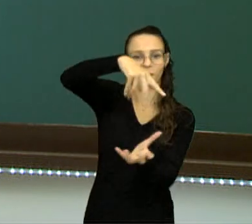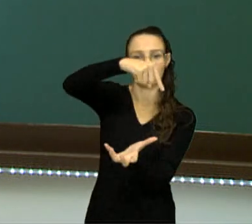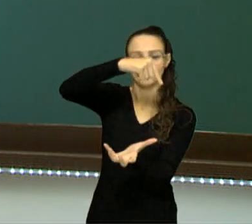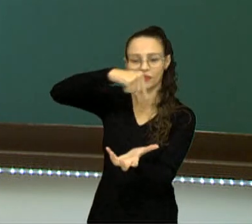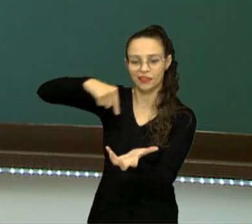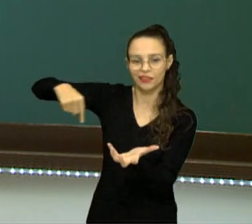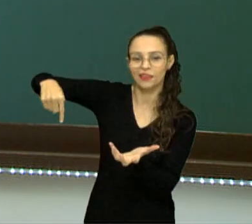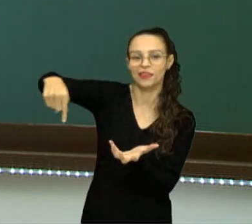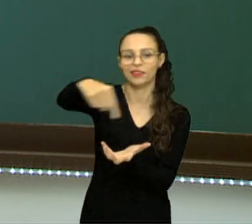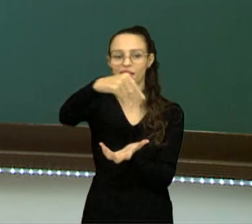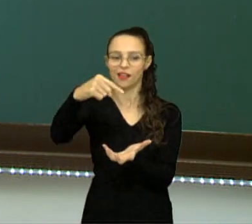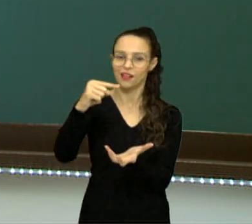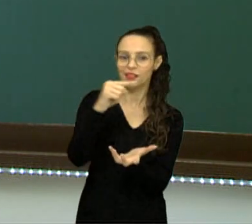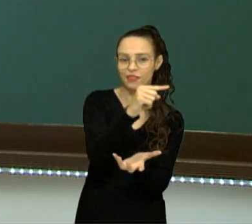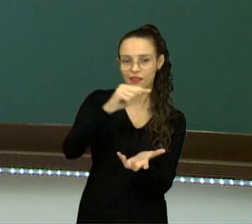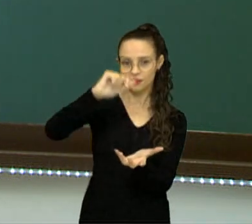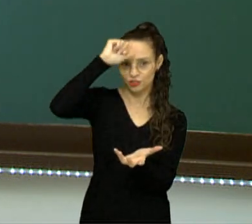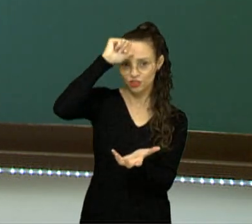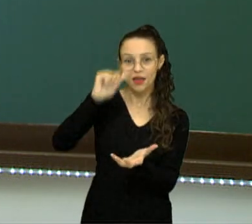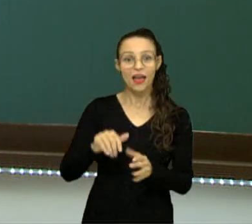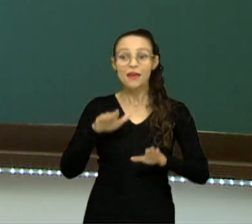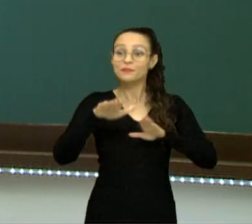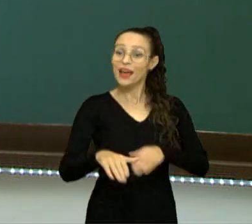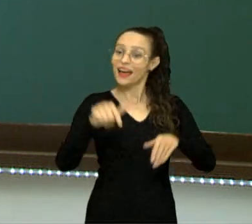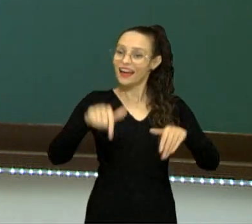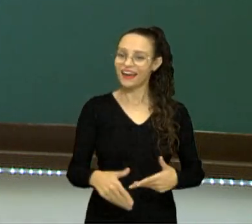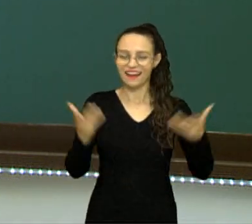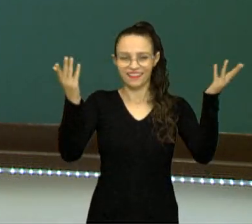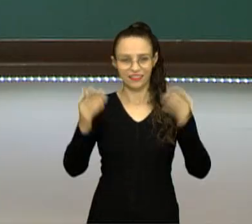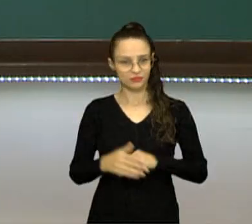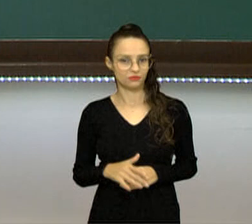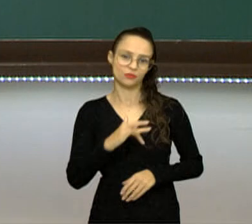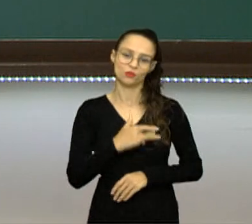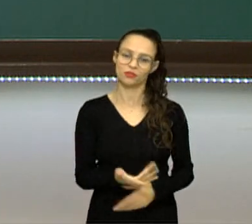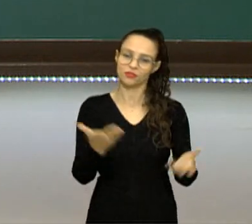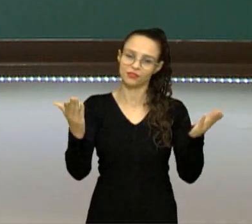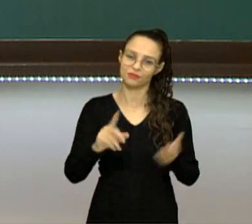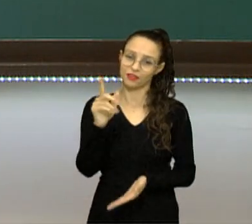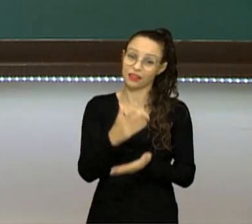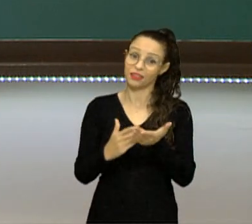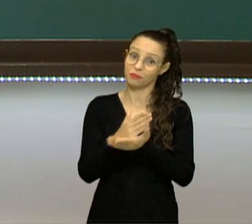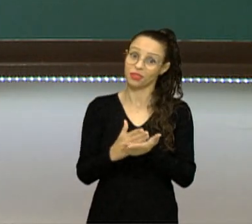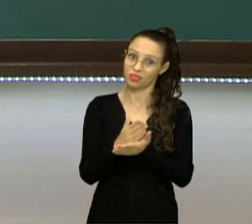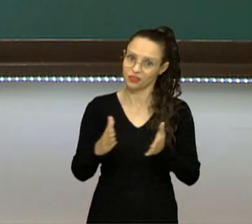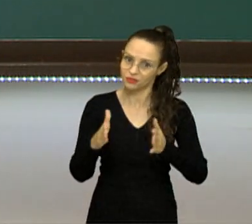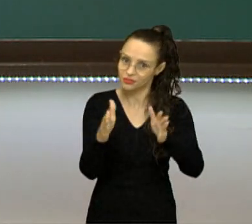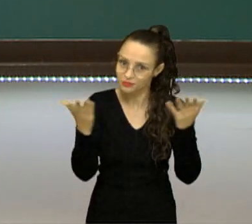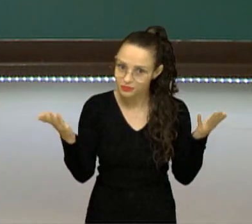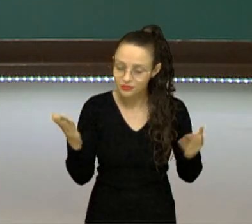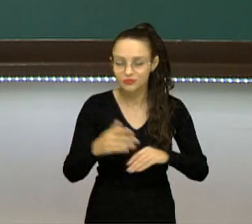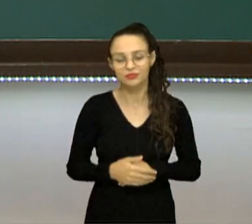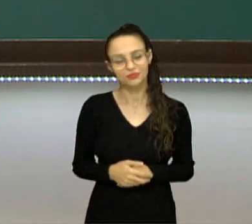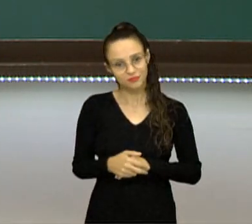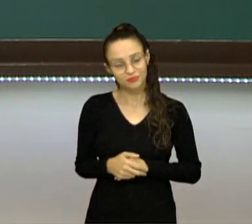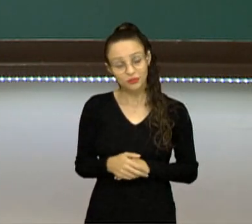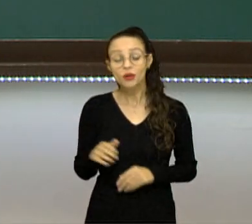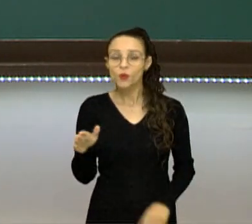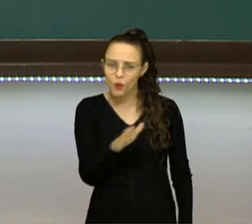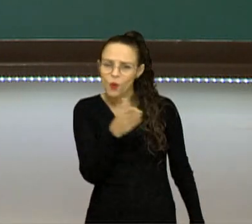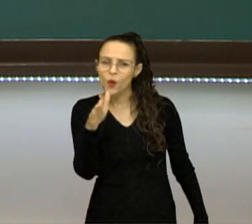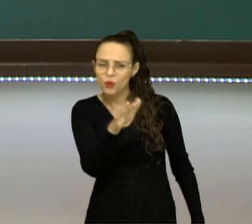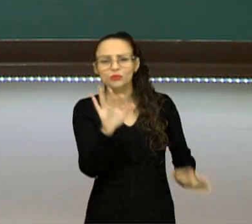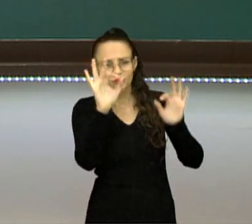chegar às Índias, por isso que ele pisou aqui e falou assim, chegamos às Índias, coitado, não fez nem metade do caminho. a rota dele estaria certa.